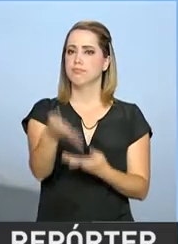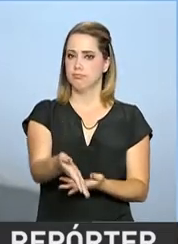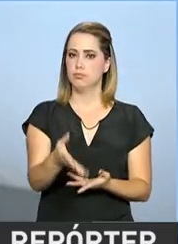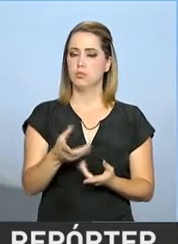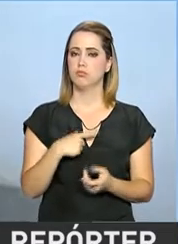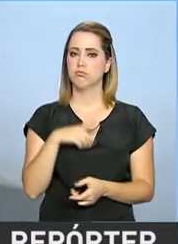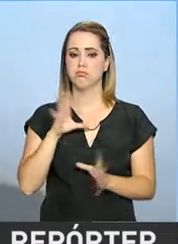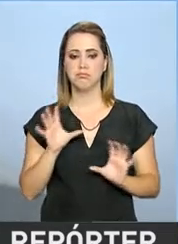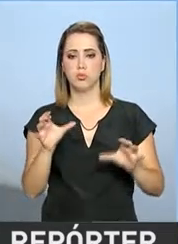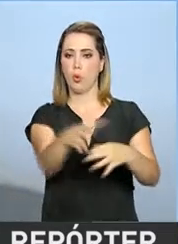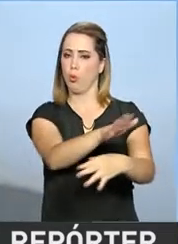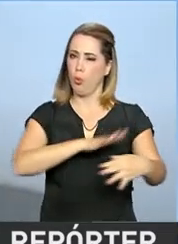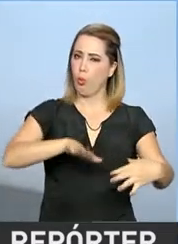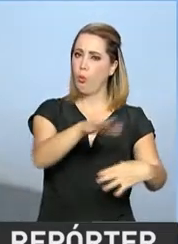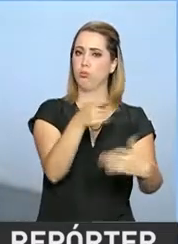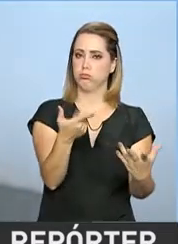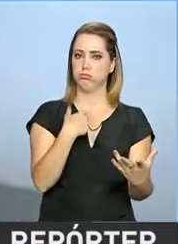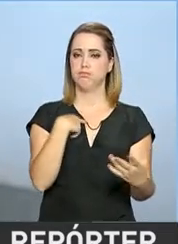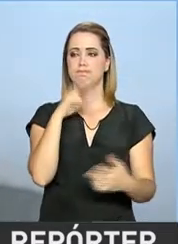eu realmente